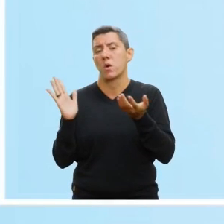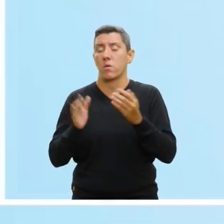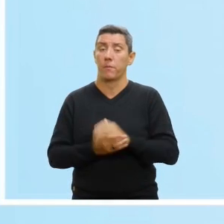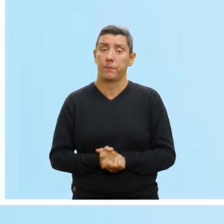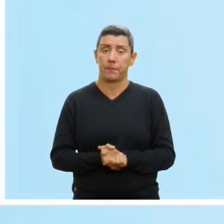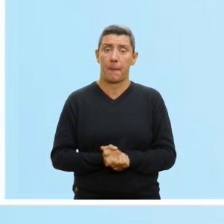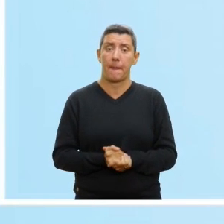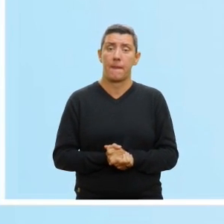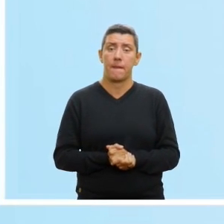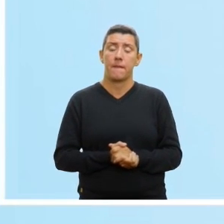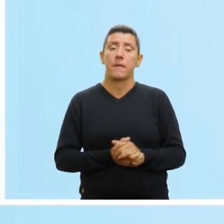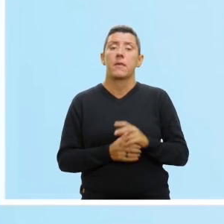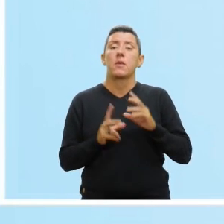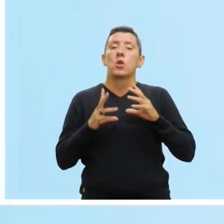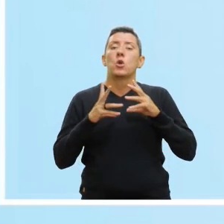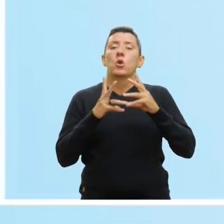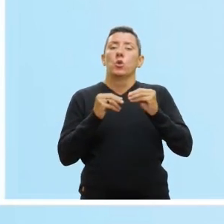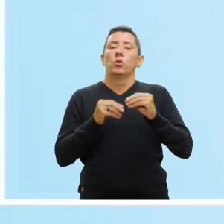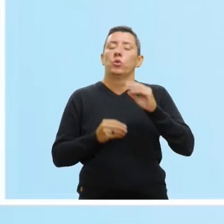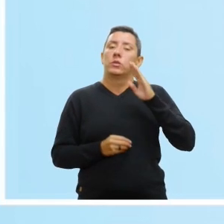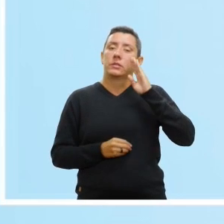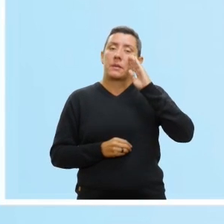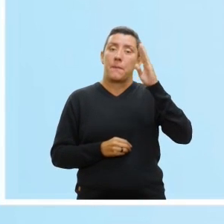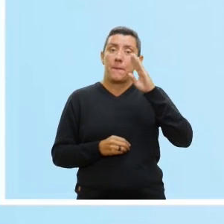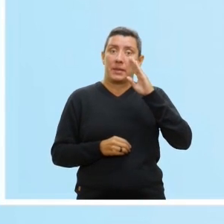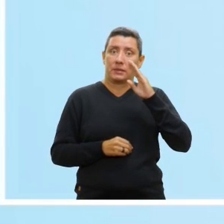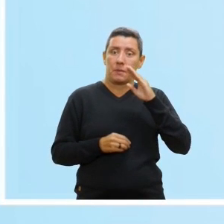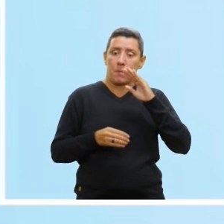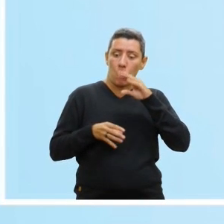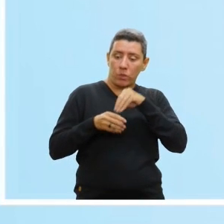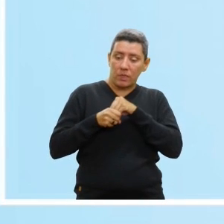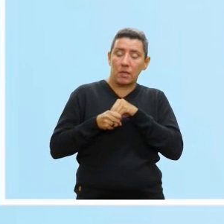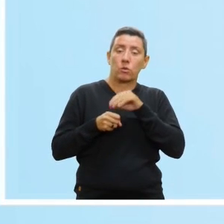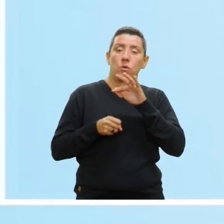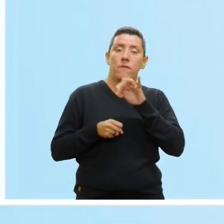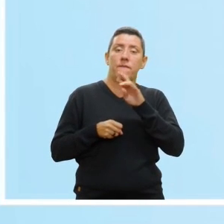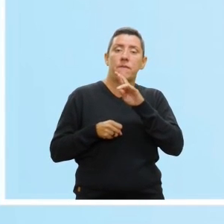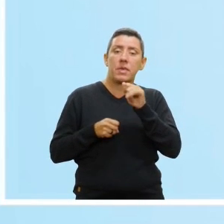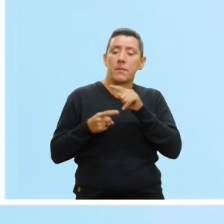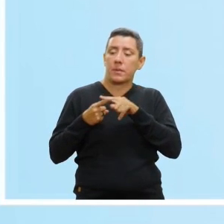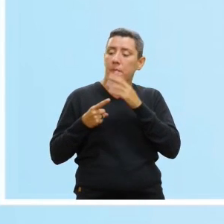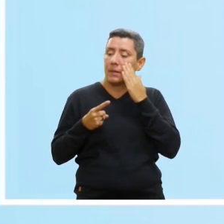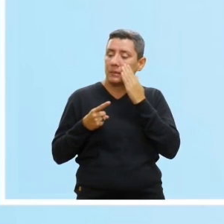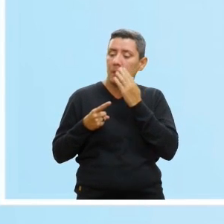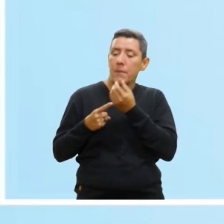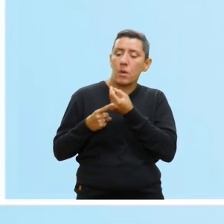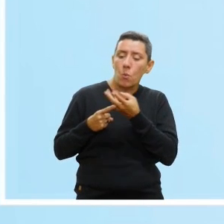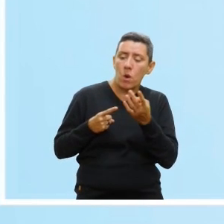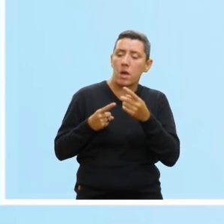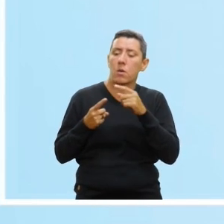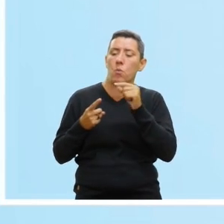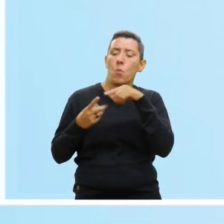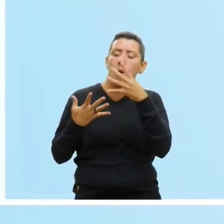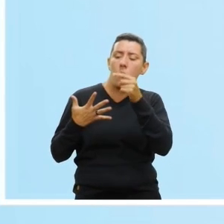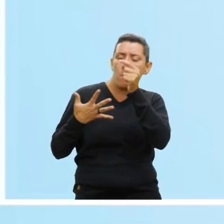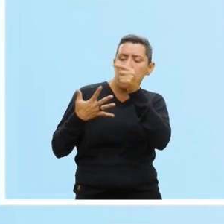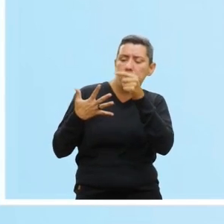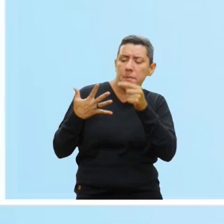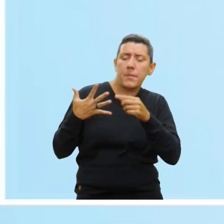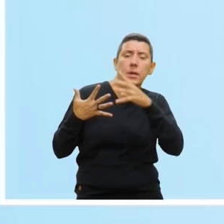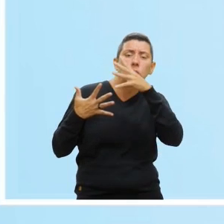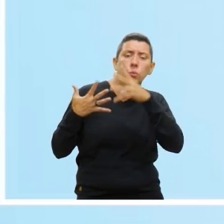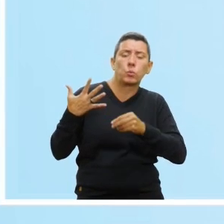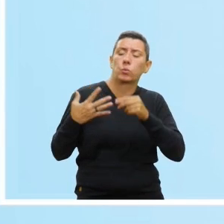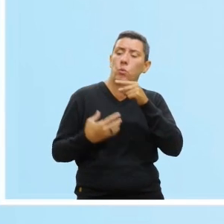todas as premissas da fibra, por exemplo, né? Então a gente precisa saber a atenuação da fibra, saber todos os coeficientes, saber as distâncias, né? Entender o que o